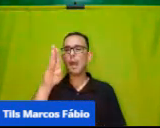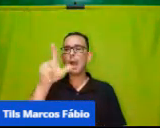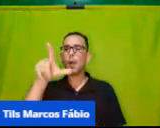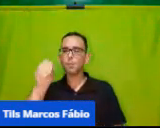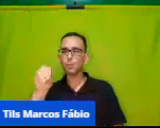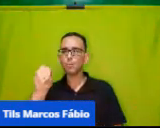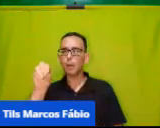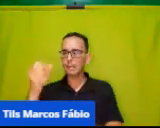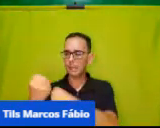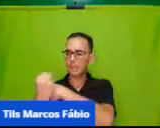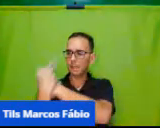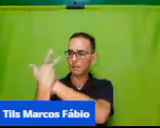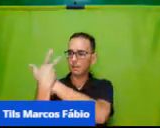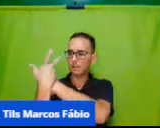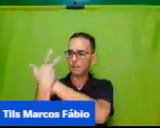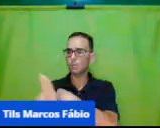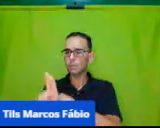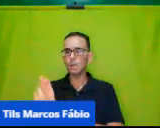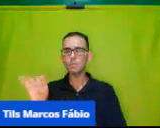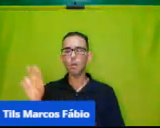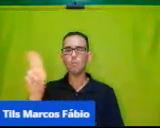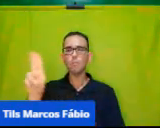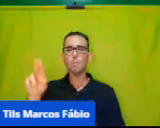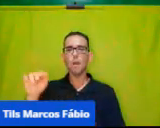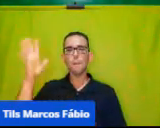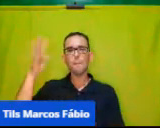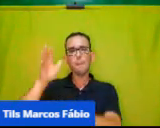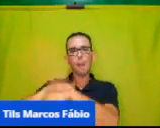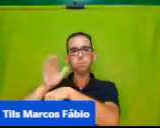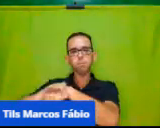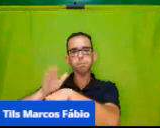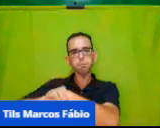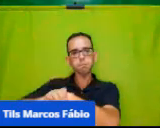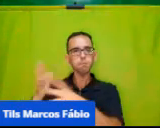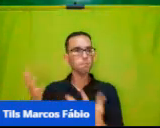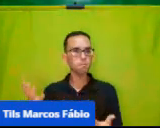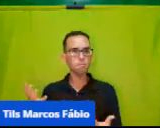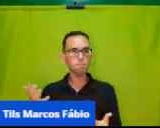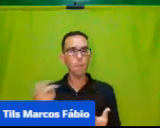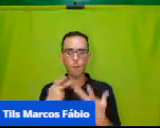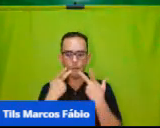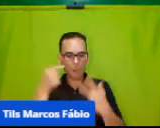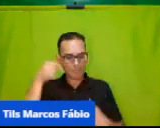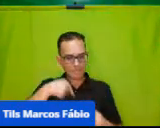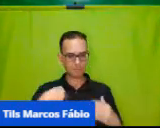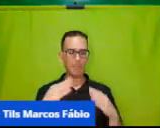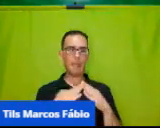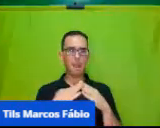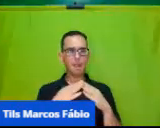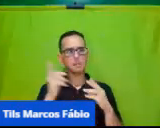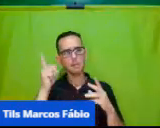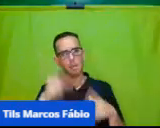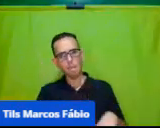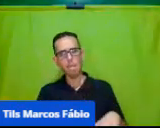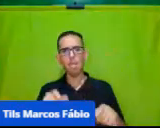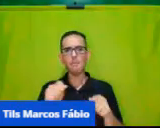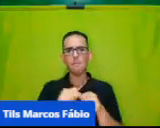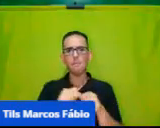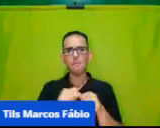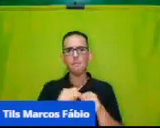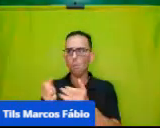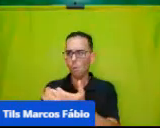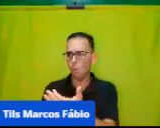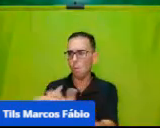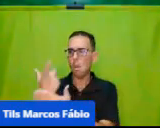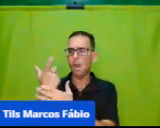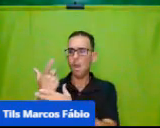gravar somente utilizando a mão ali, né? Eu confesso que aqui em casa, na verdade, o que eu fiz foi adquirir uma placa de